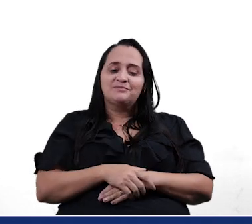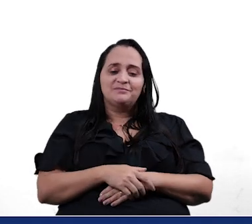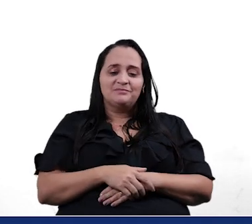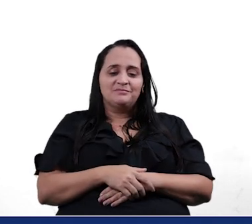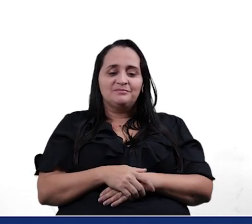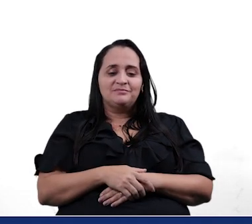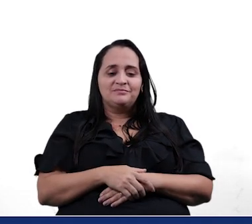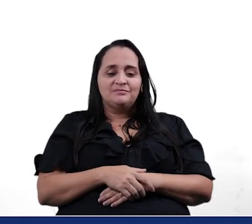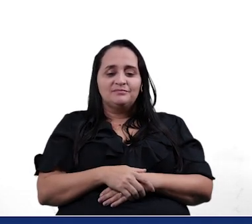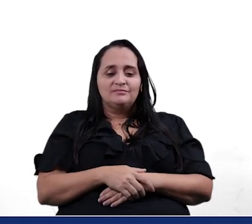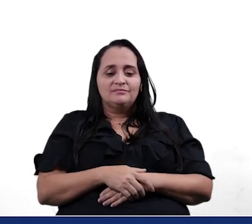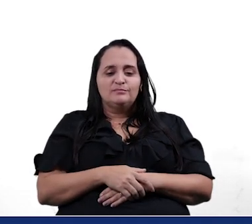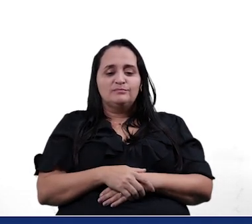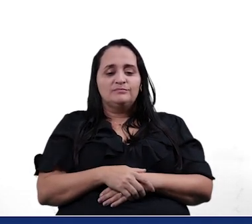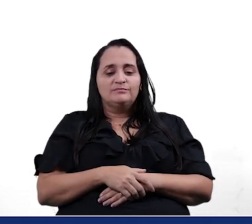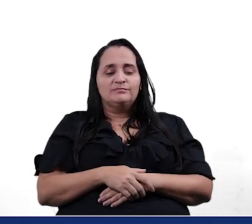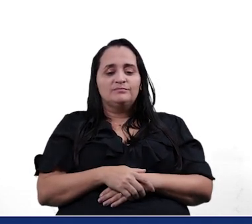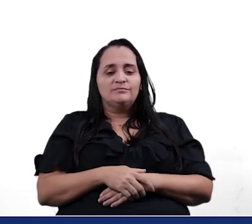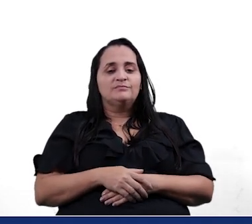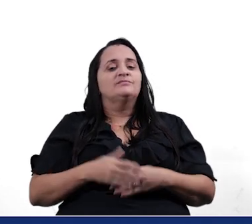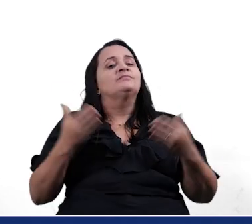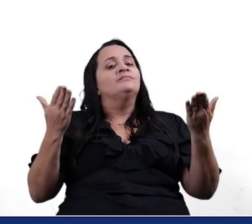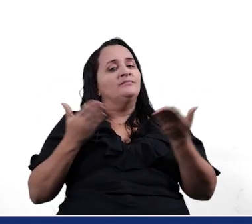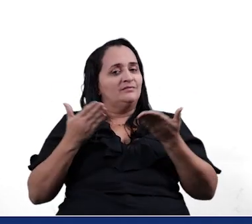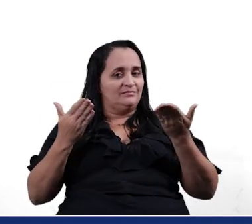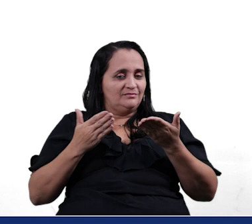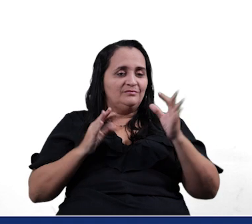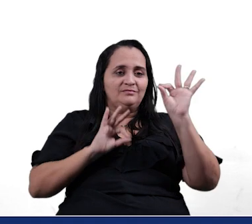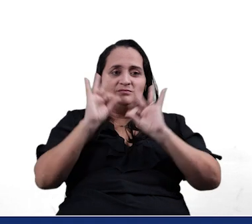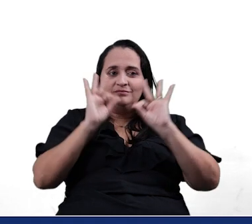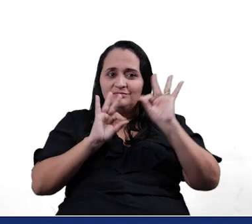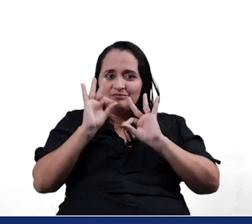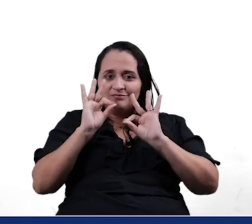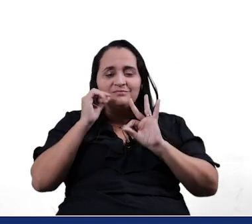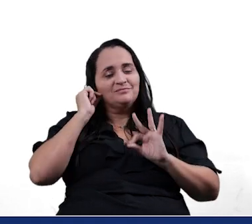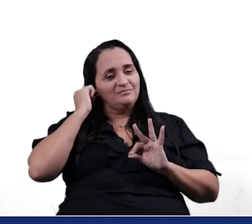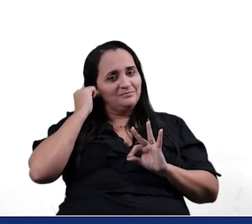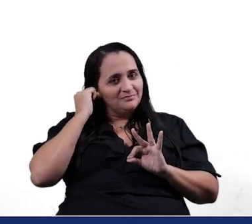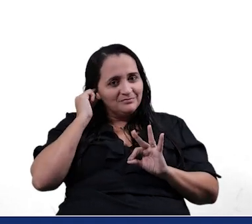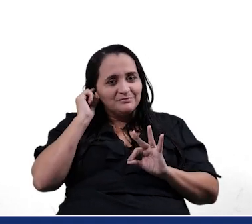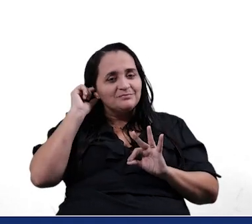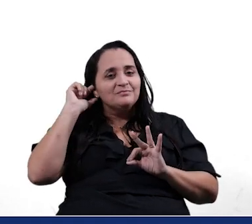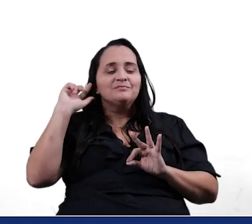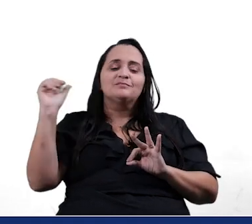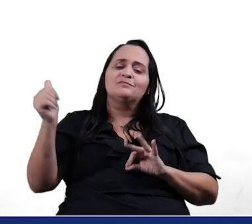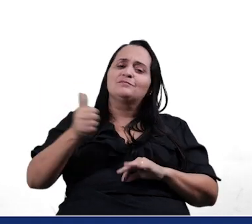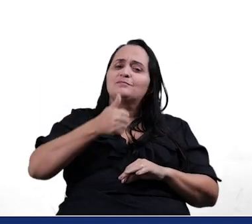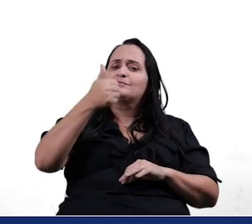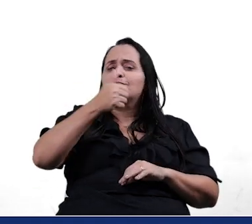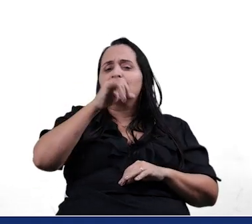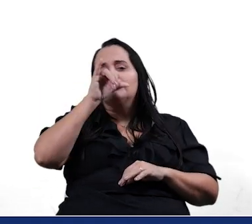Olha aqui. Oh, então, este trecho que diz: o primeiro porquinho